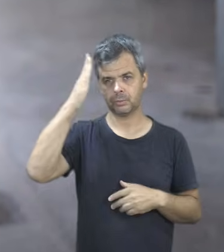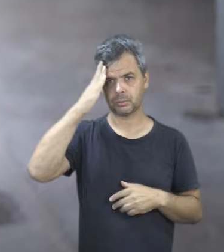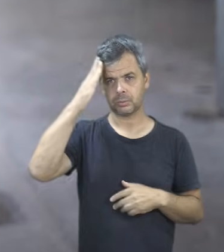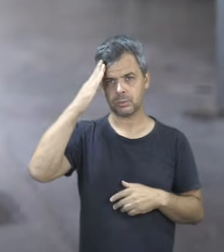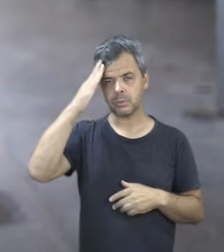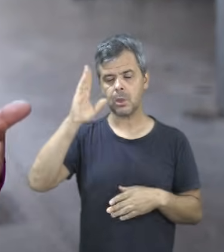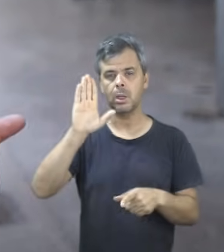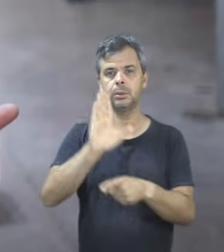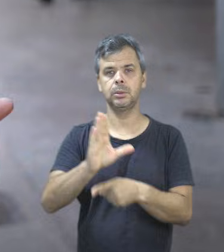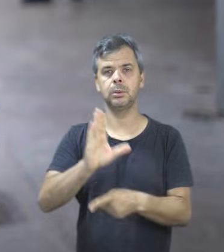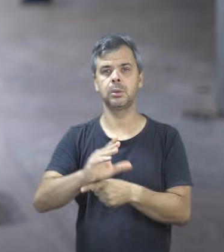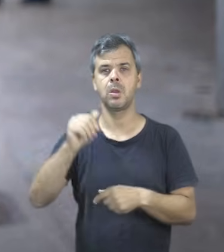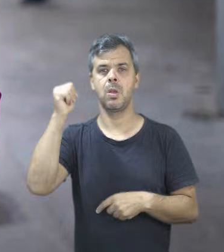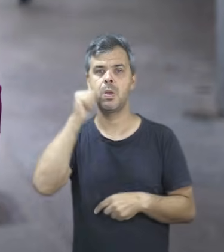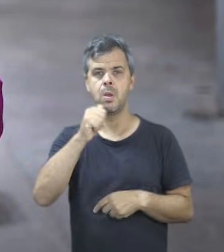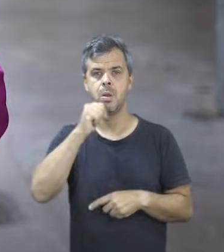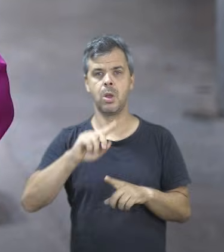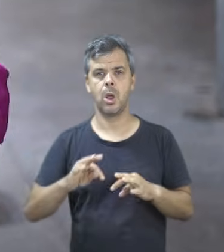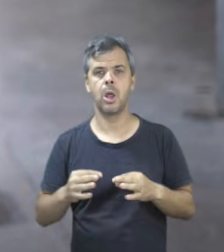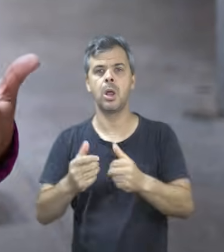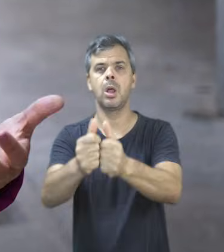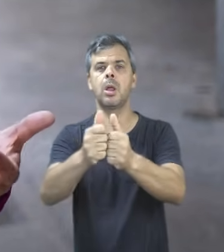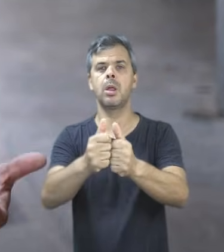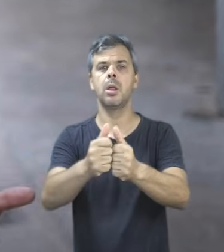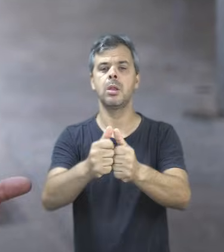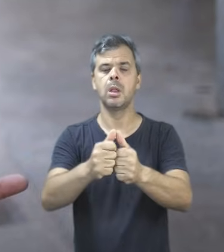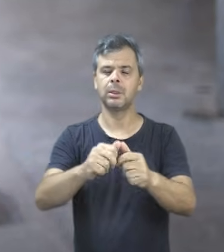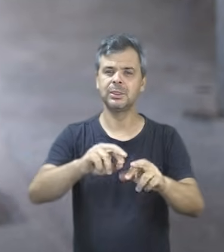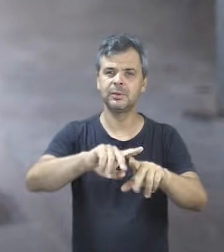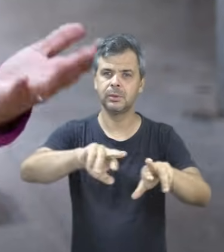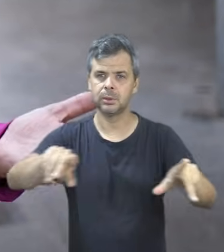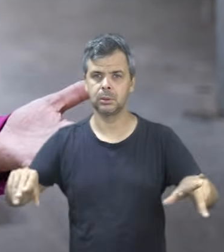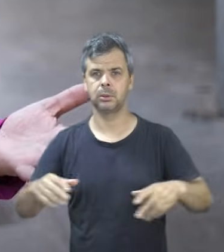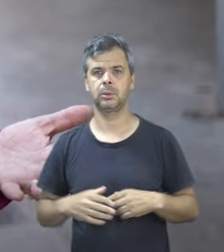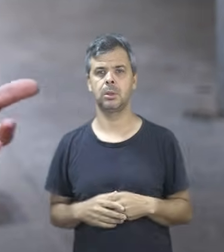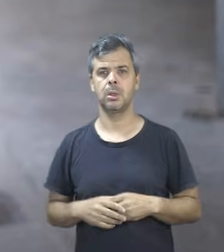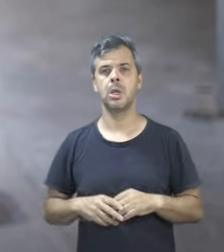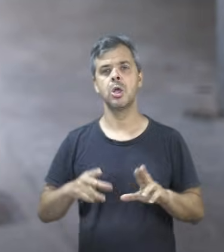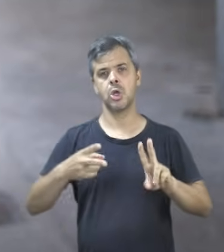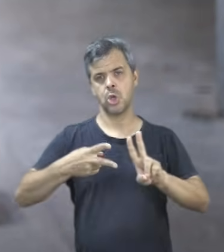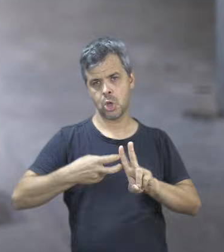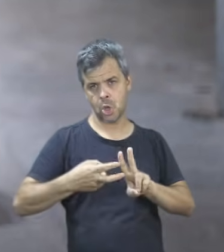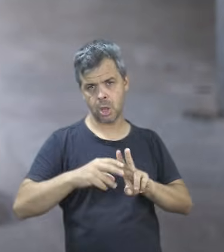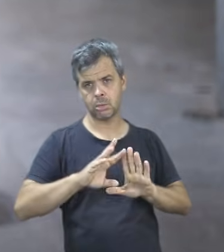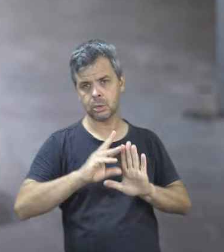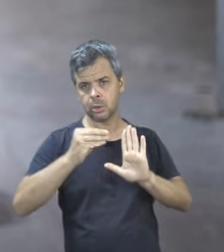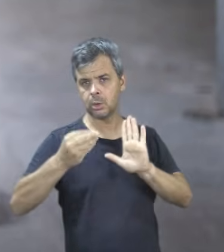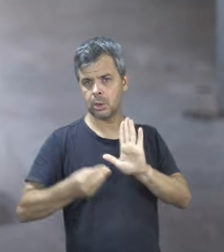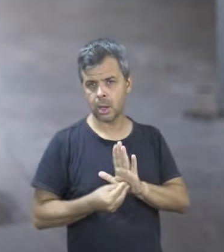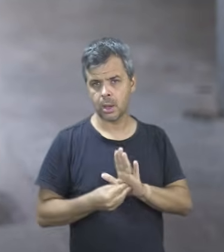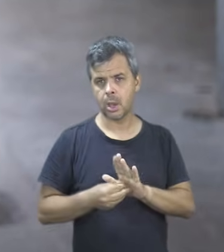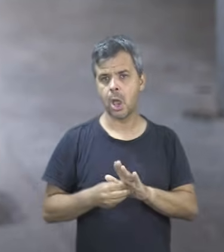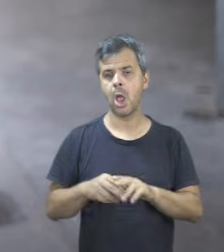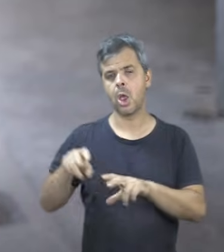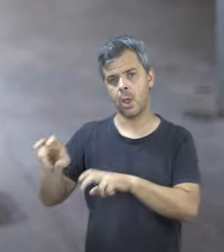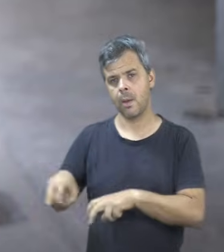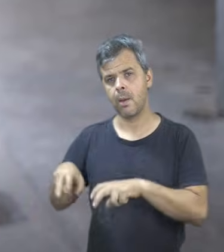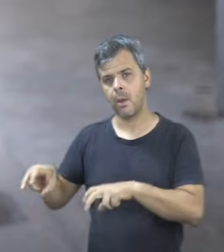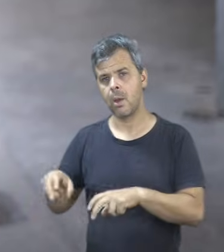a contribuição de mulheres em toda a sua diversidade, indígenas, quilombolas, rurais